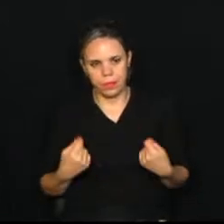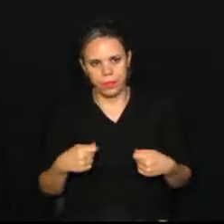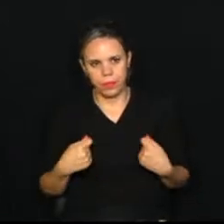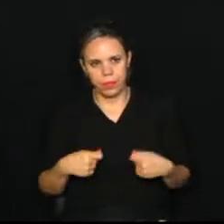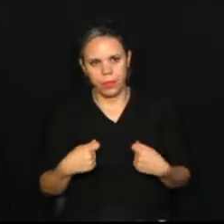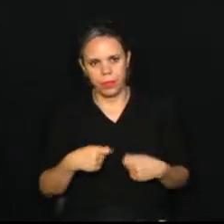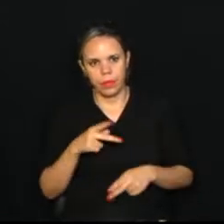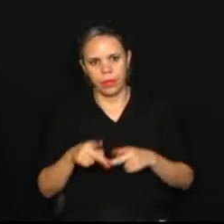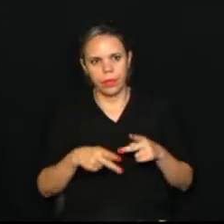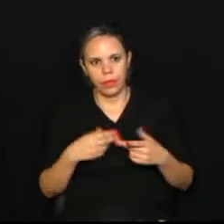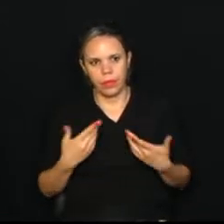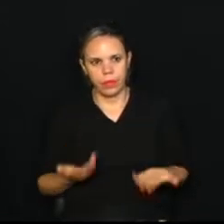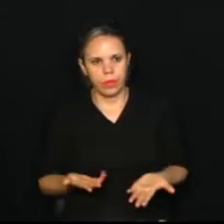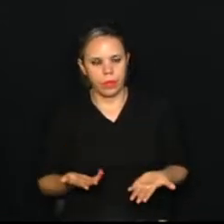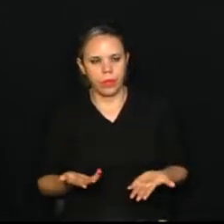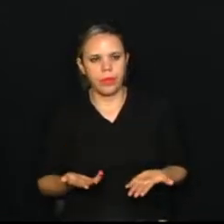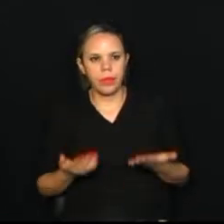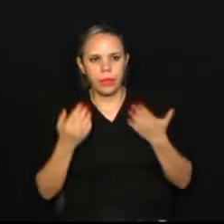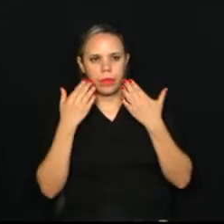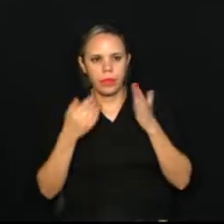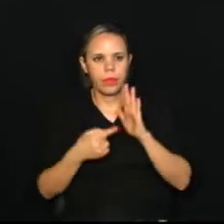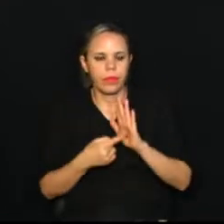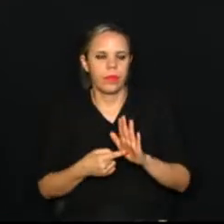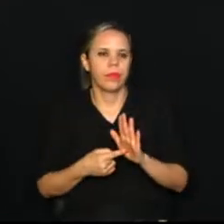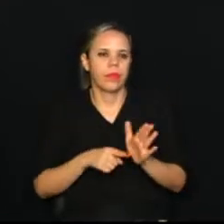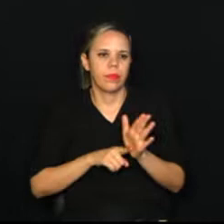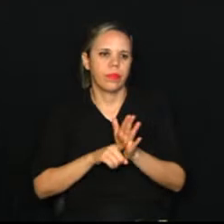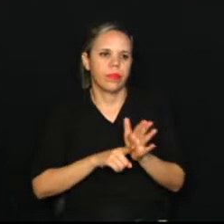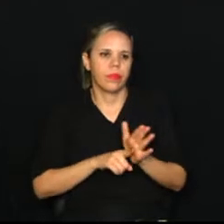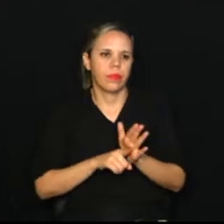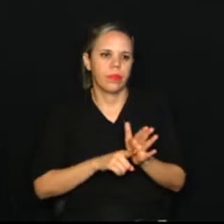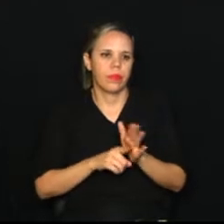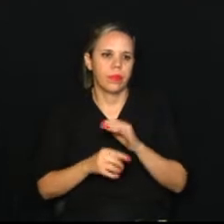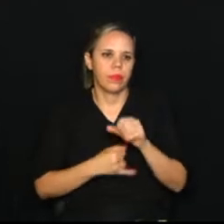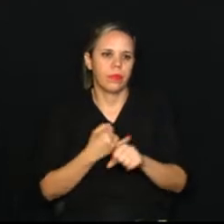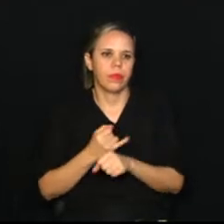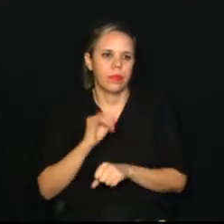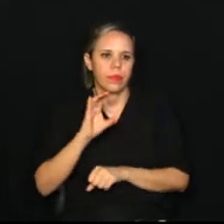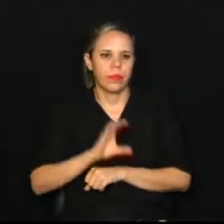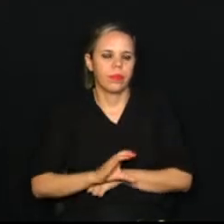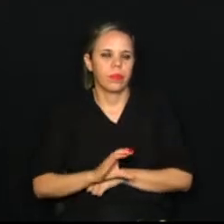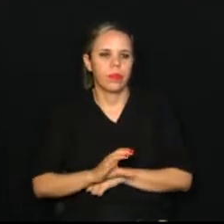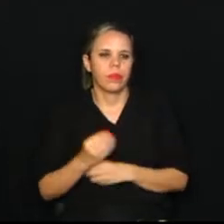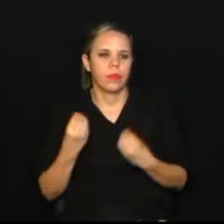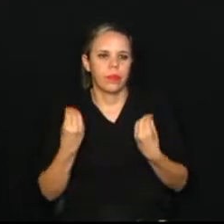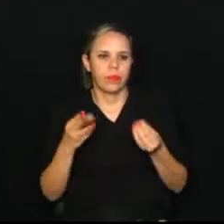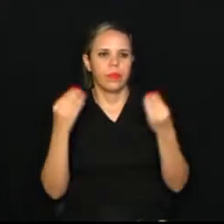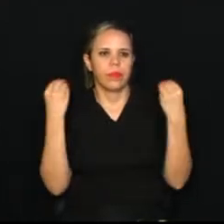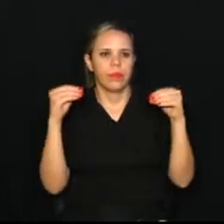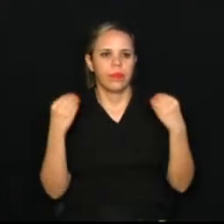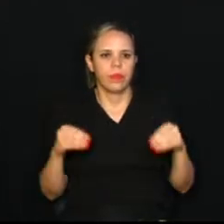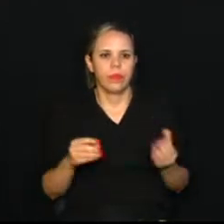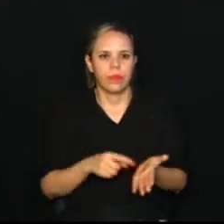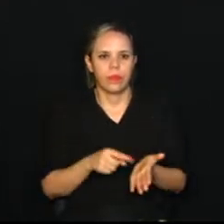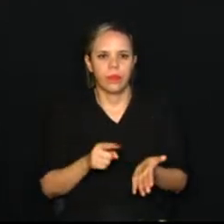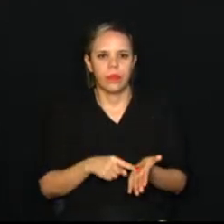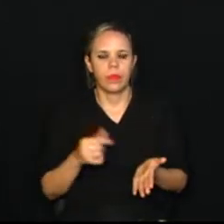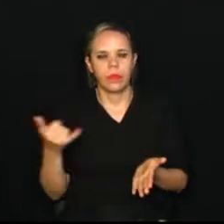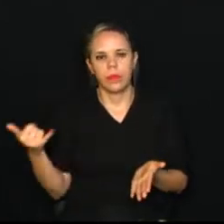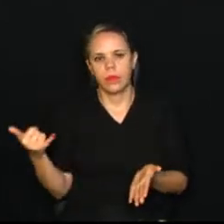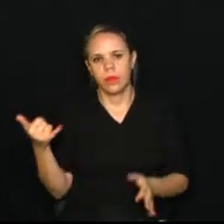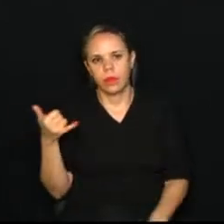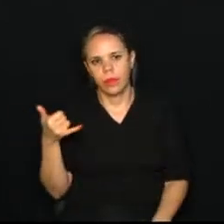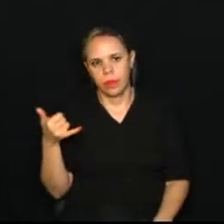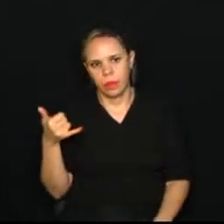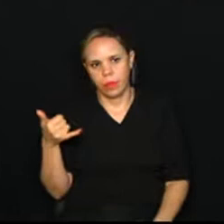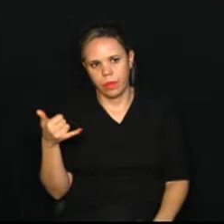da população apresentadas na busca no Portal do Cidadão, colocar isso na palma da mão, que é aquilo